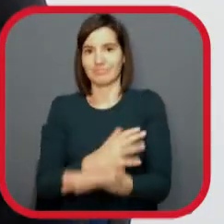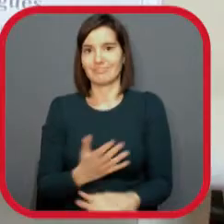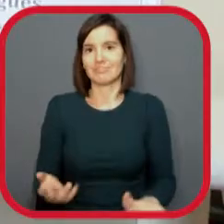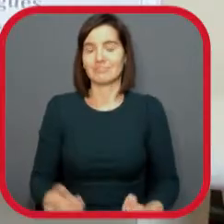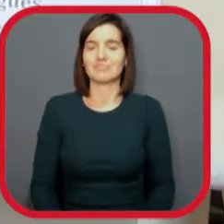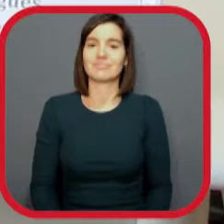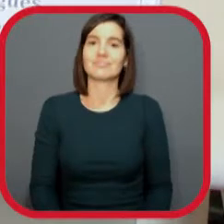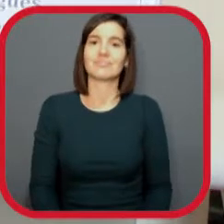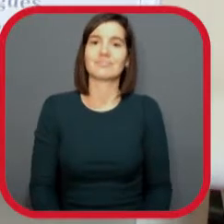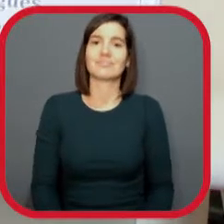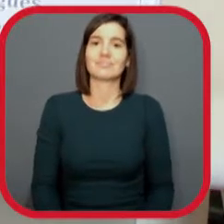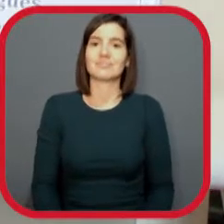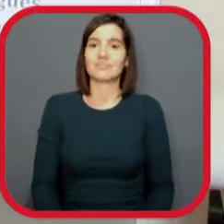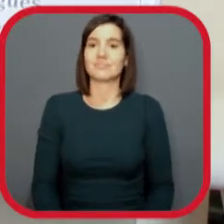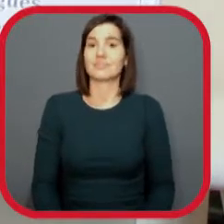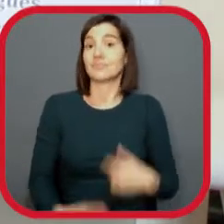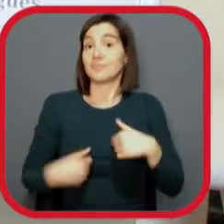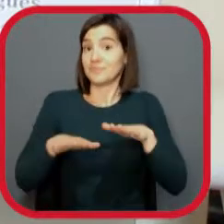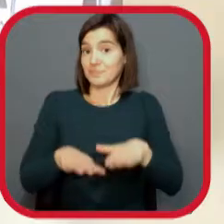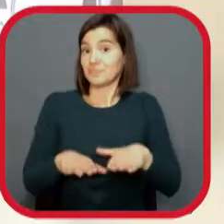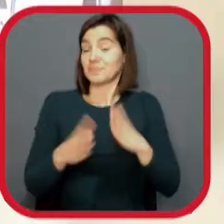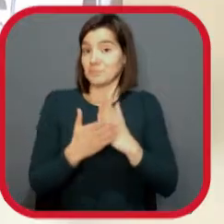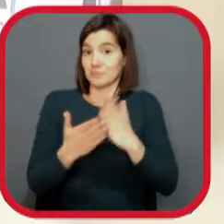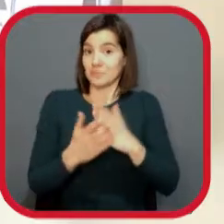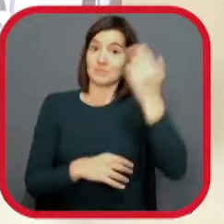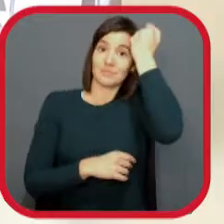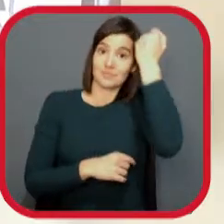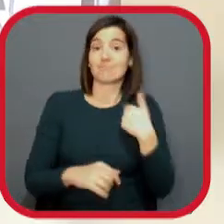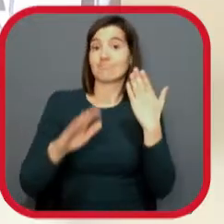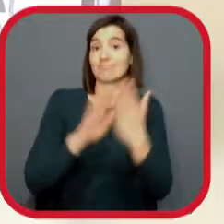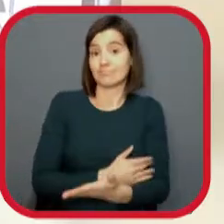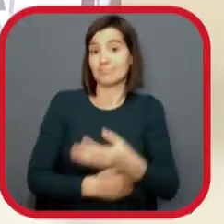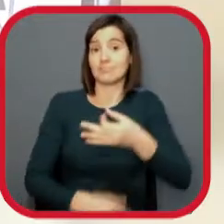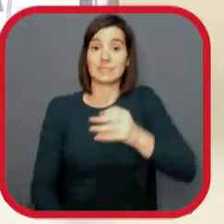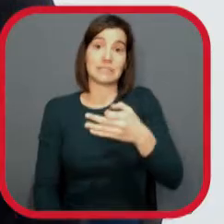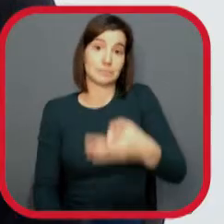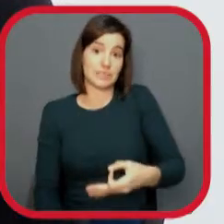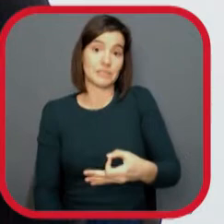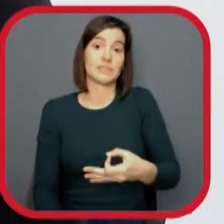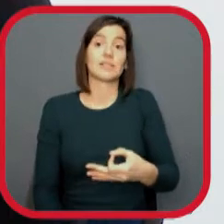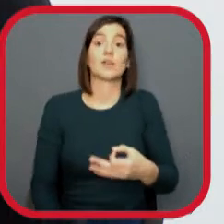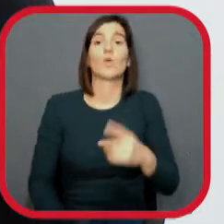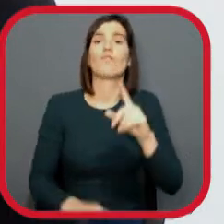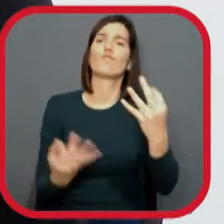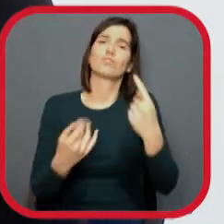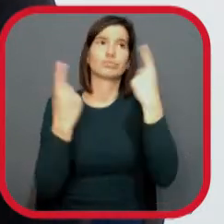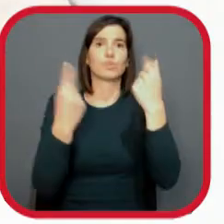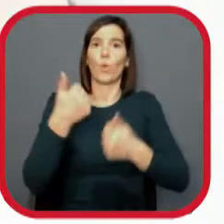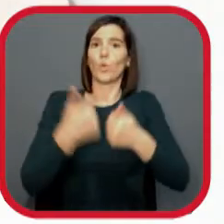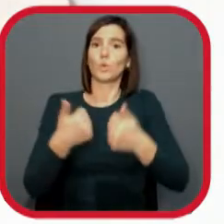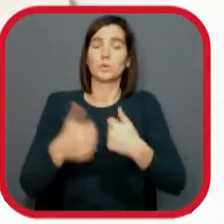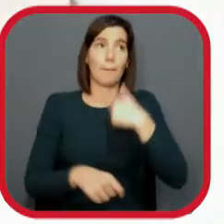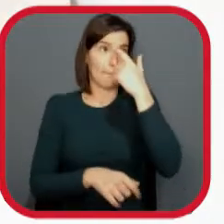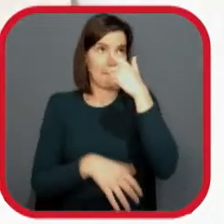de trabalho. Já quando eu estava no mestrado, eu entrei na Polícia de Segurança Pública por um procedimento